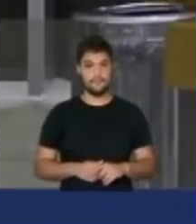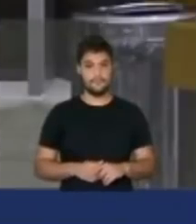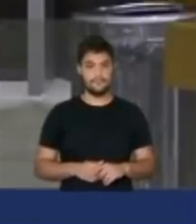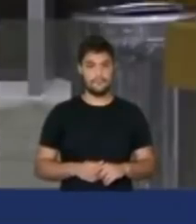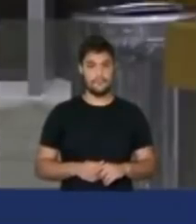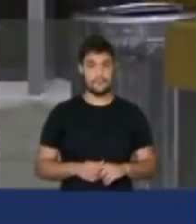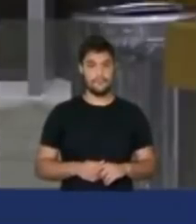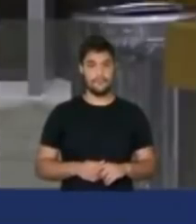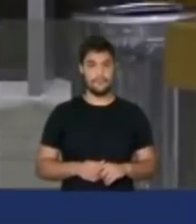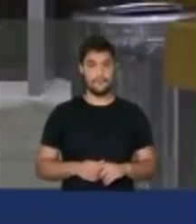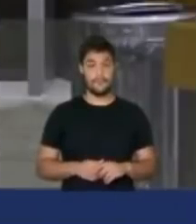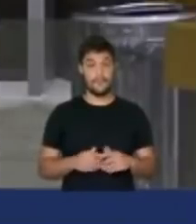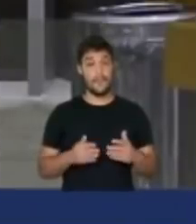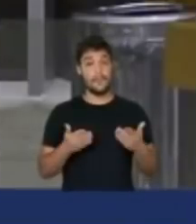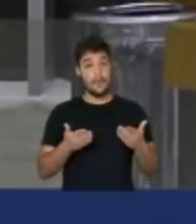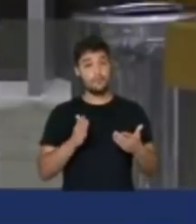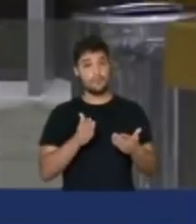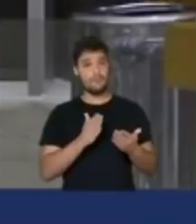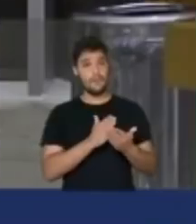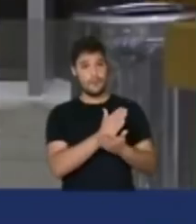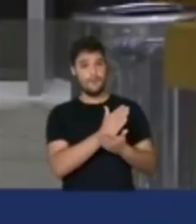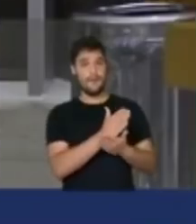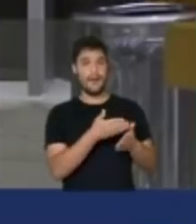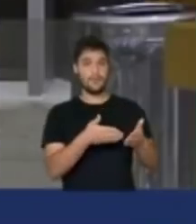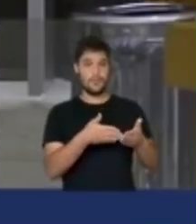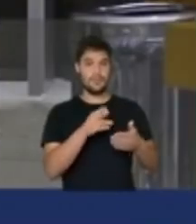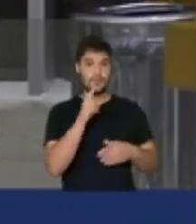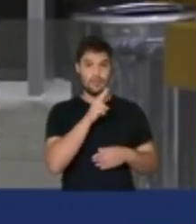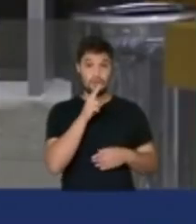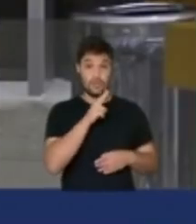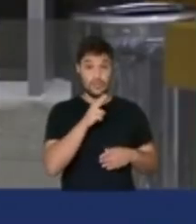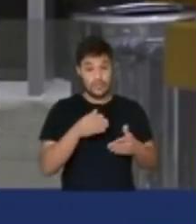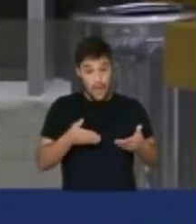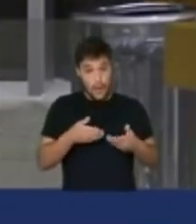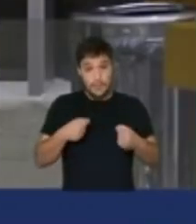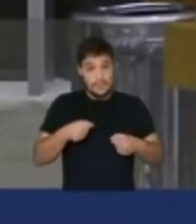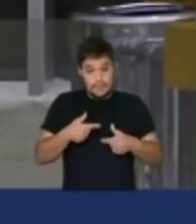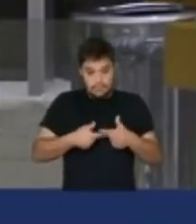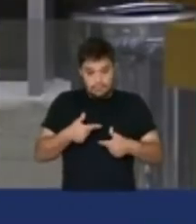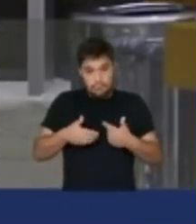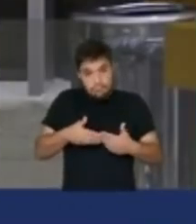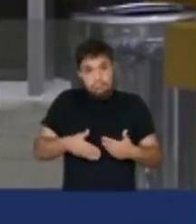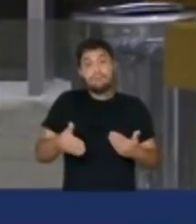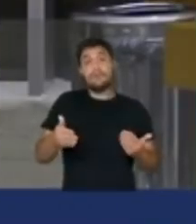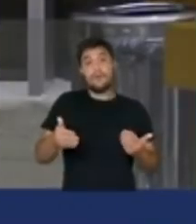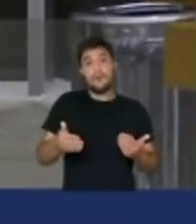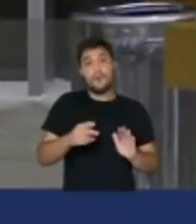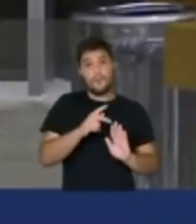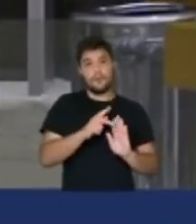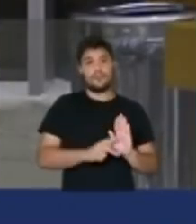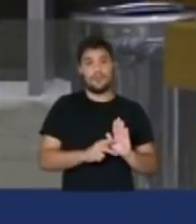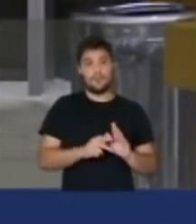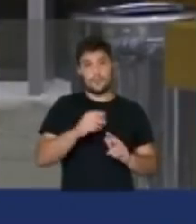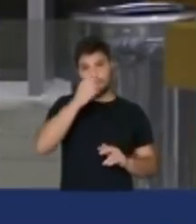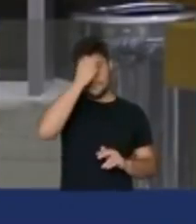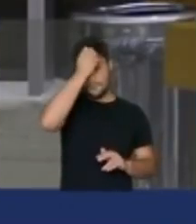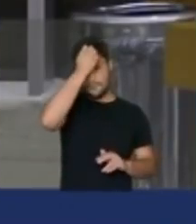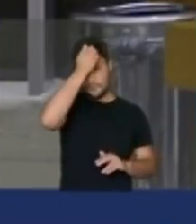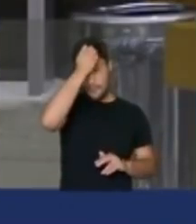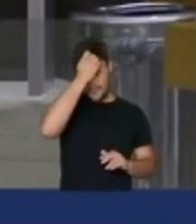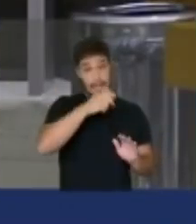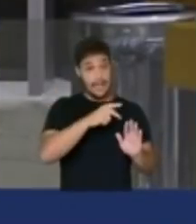superior. Então, está aprovado agora, é nós tocarmos adiante o projeto. E esse projeto já